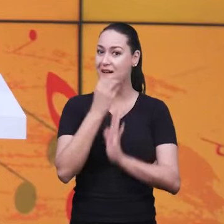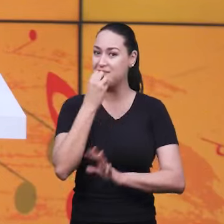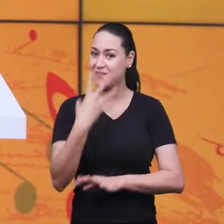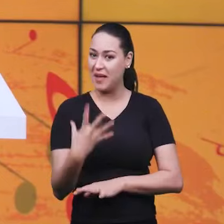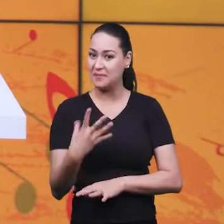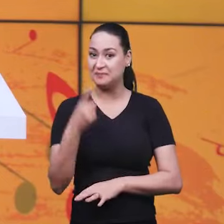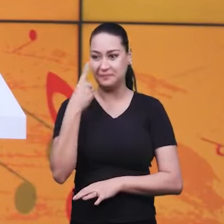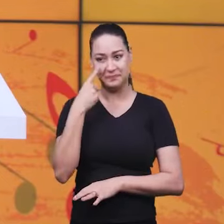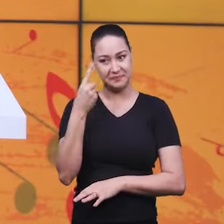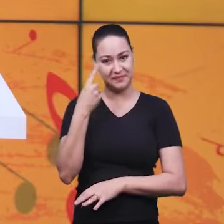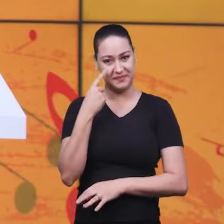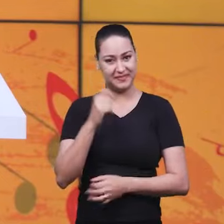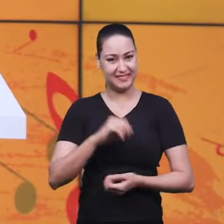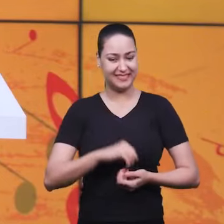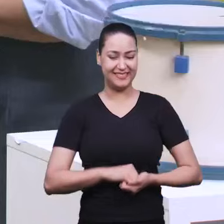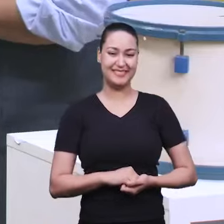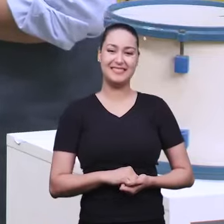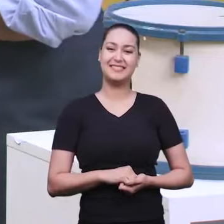Bem. Vamos ver?